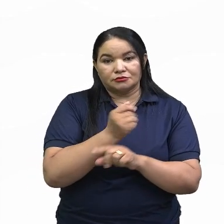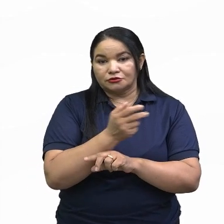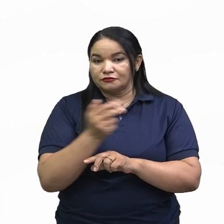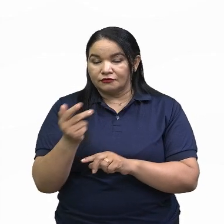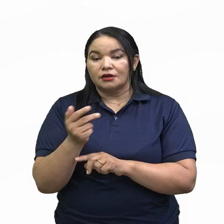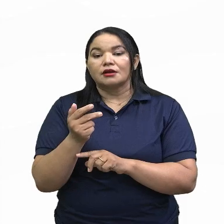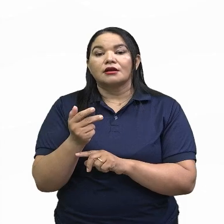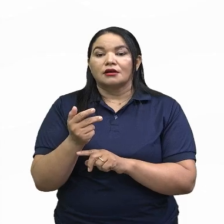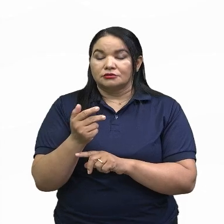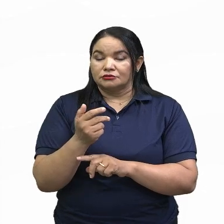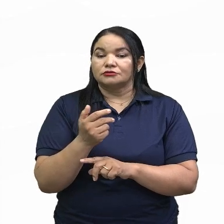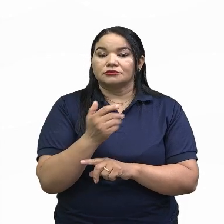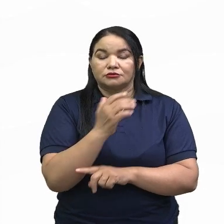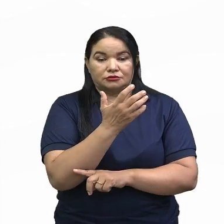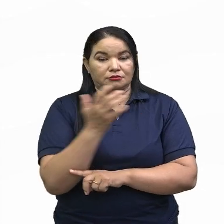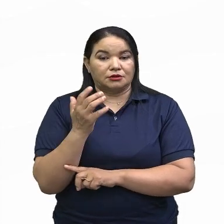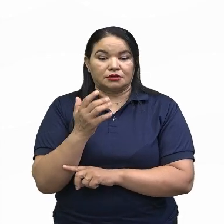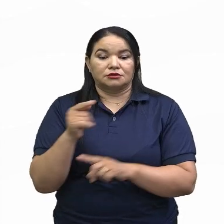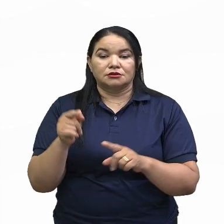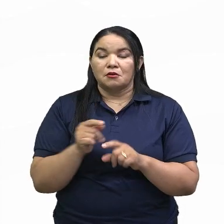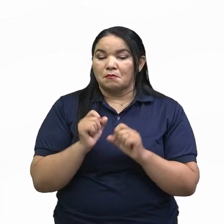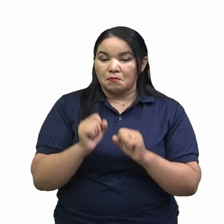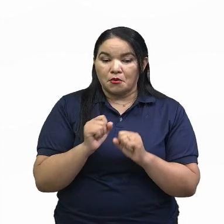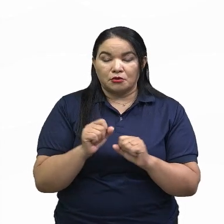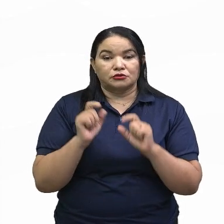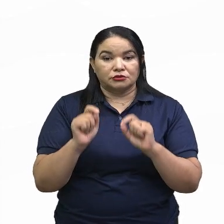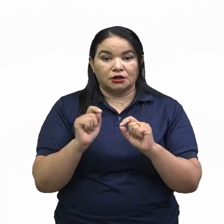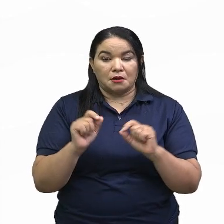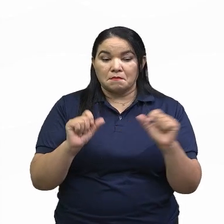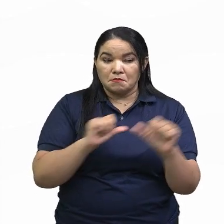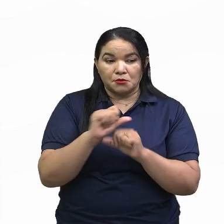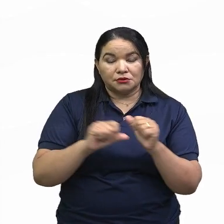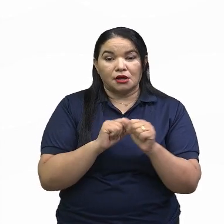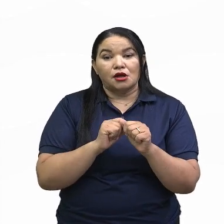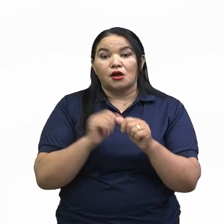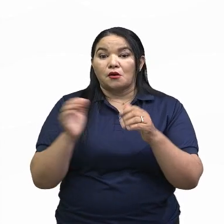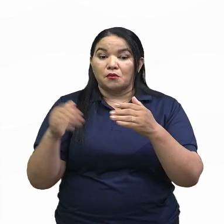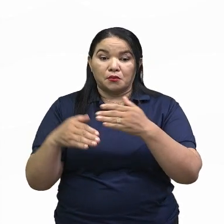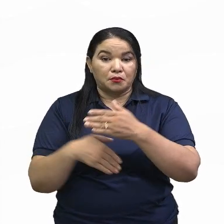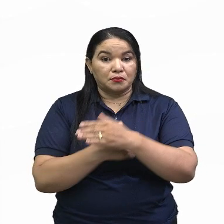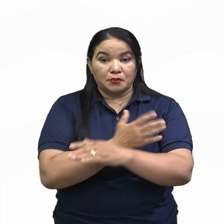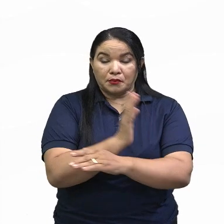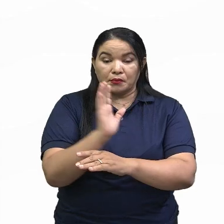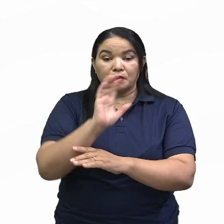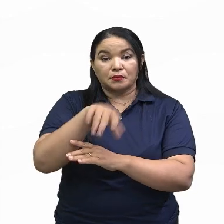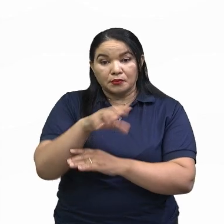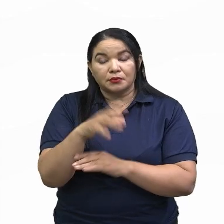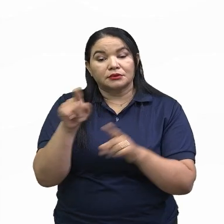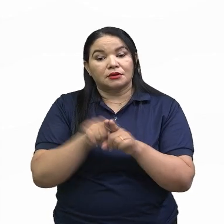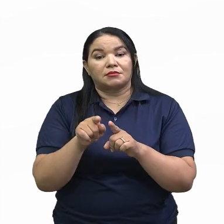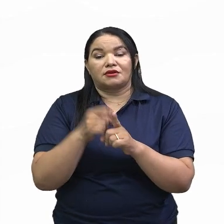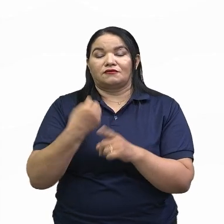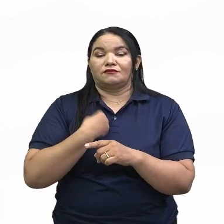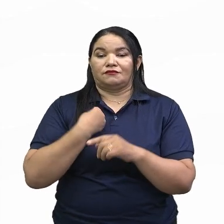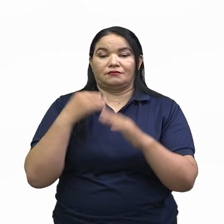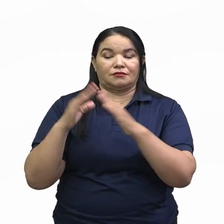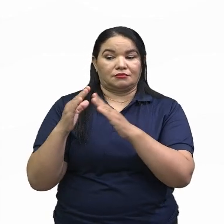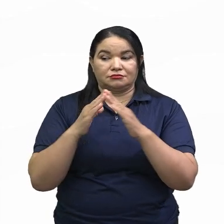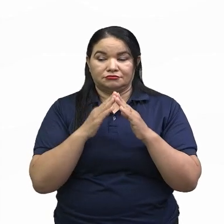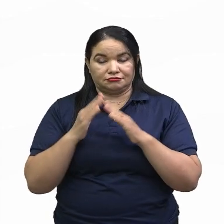e sociais que podem transformar os ecossistemas locais, bem como a vida das populações que vivem em